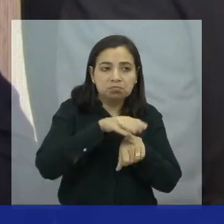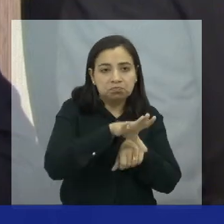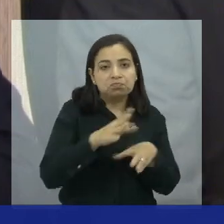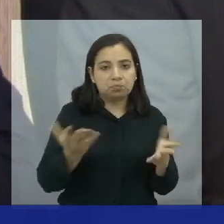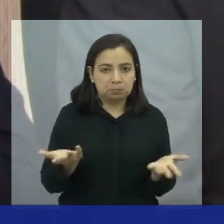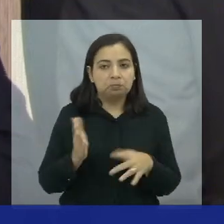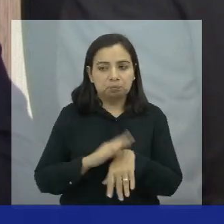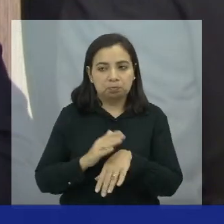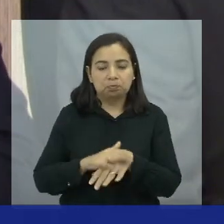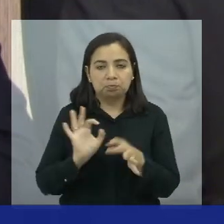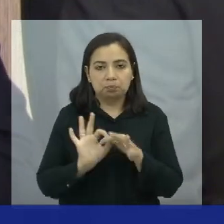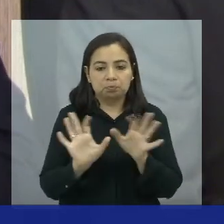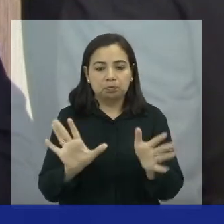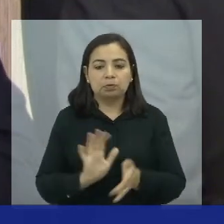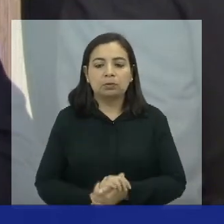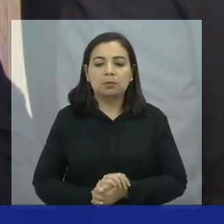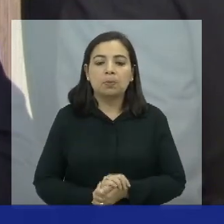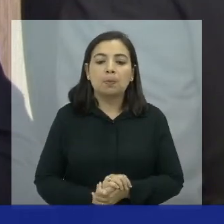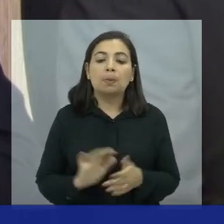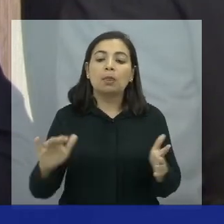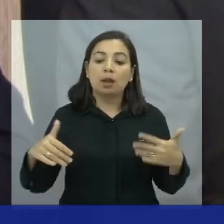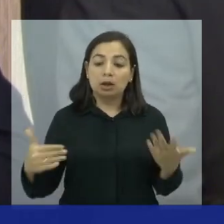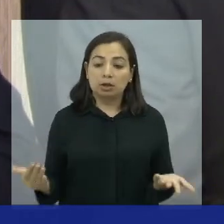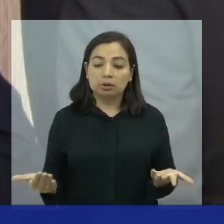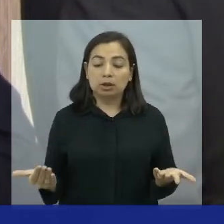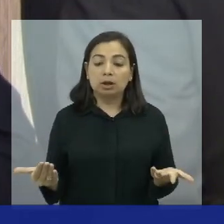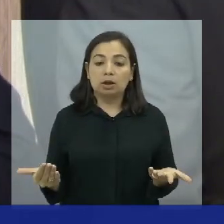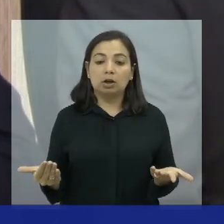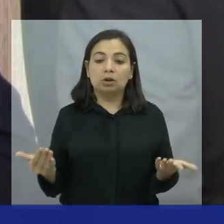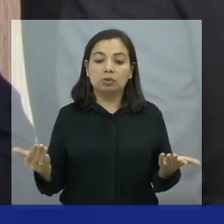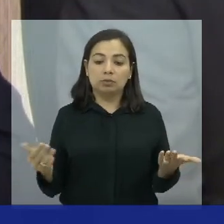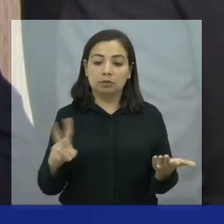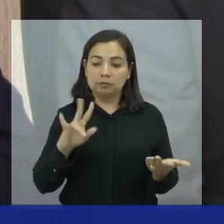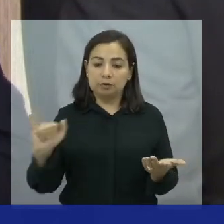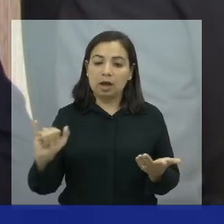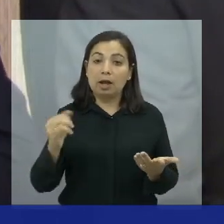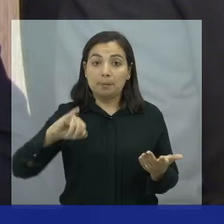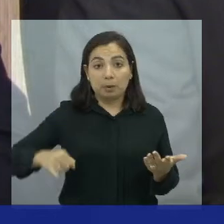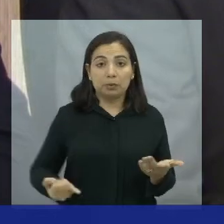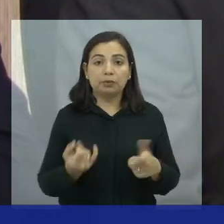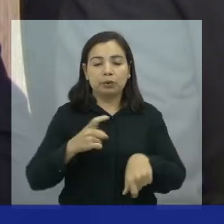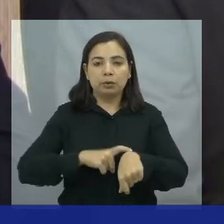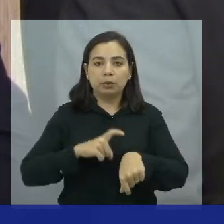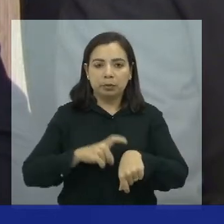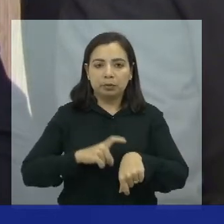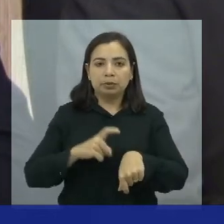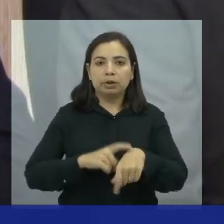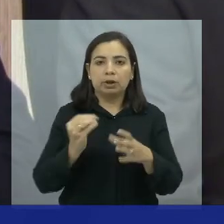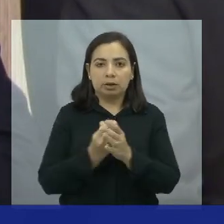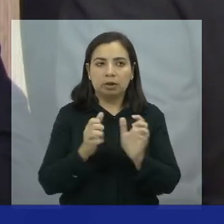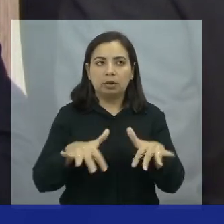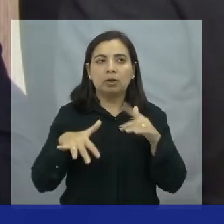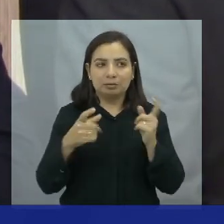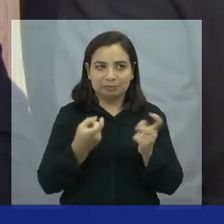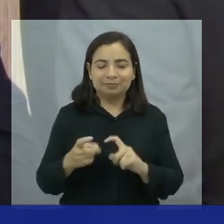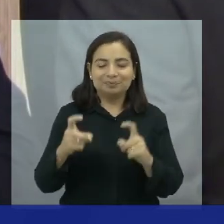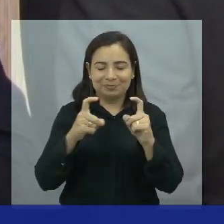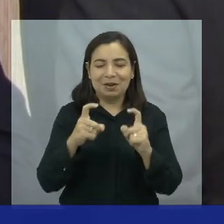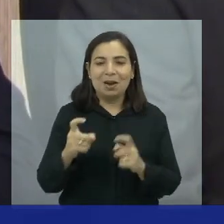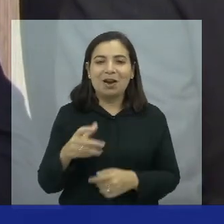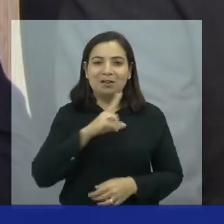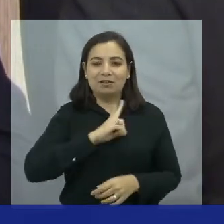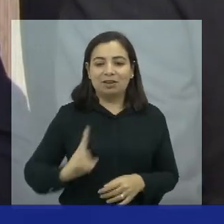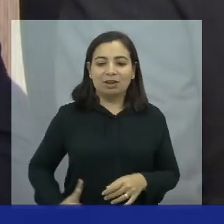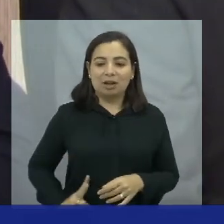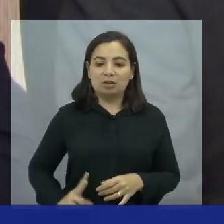vou passar aqui sem mais delongas para a gente otimizar o tempo da audiência pública para o vereador Jorge Pinheiro, que terá o